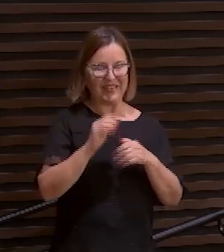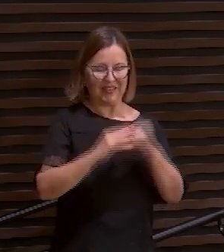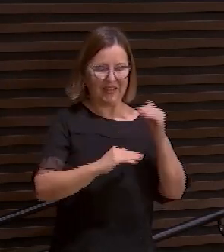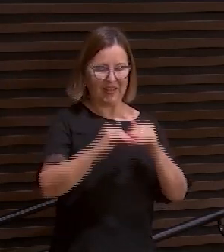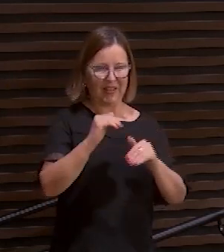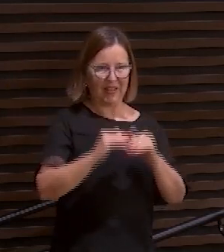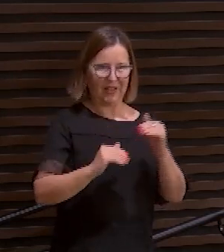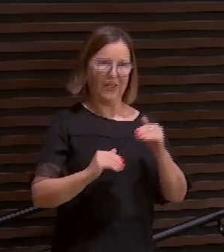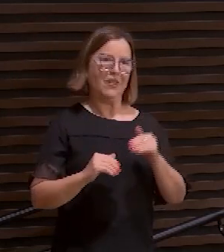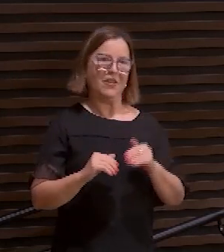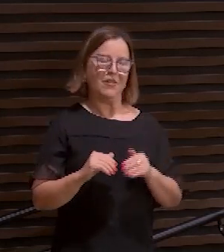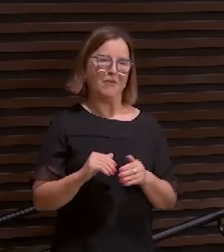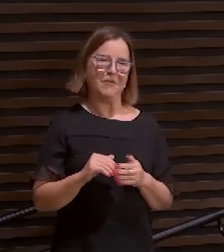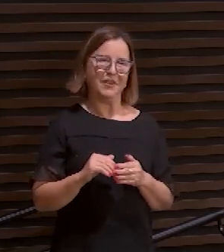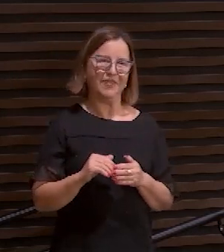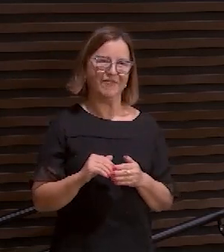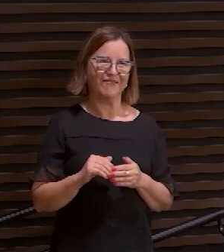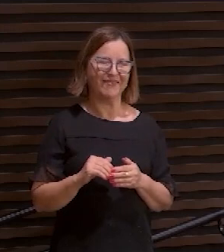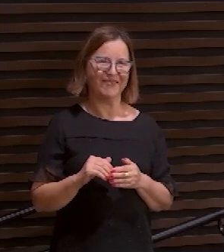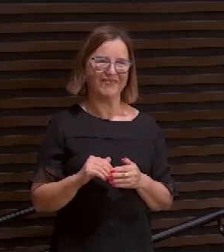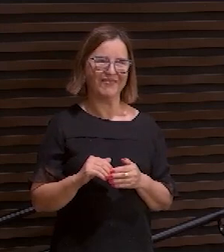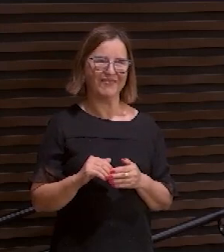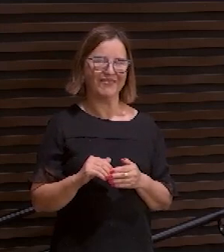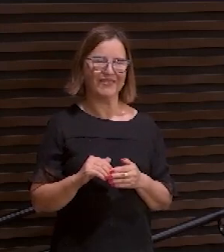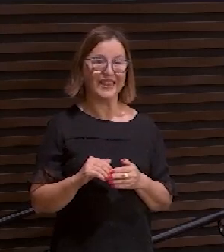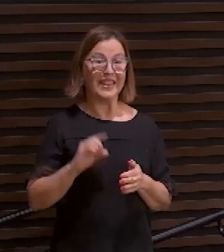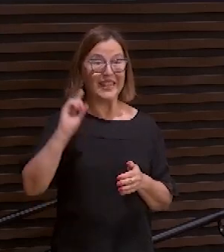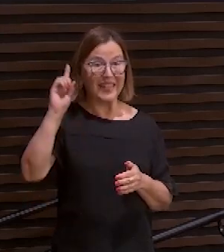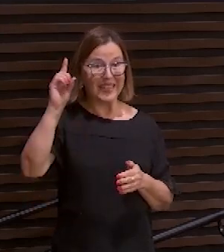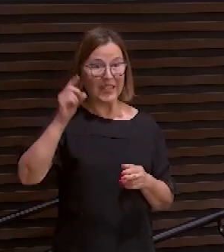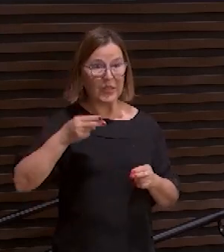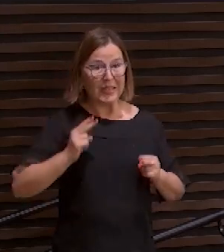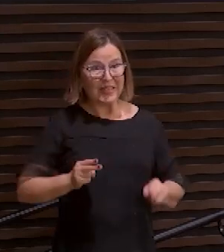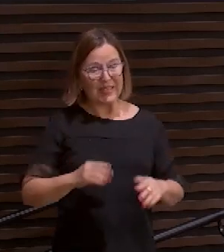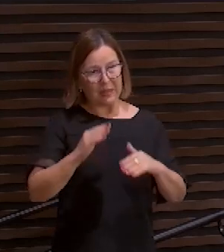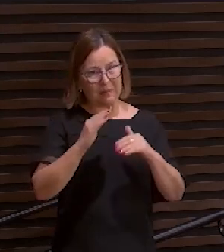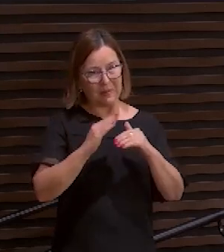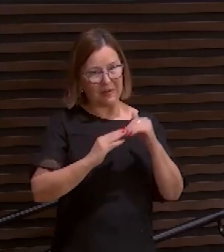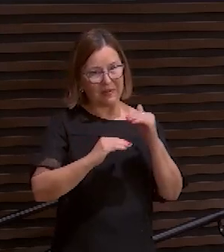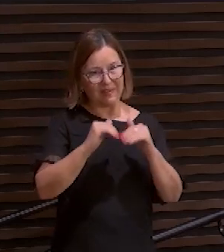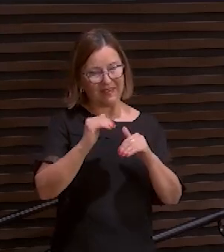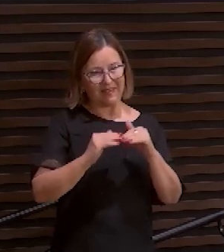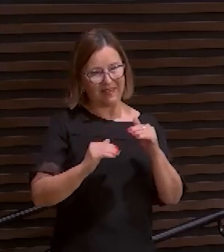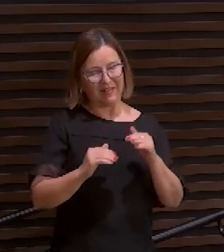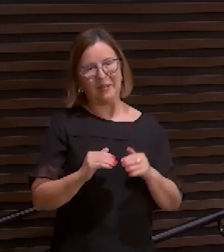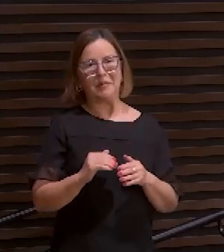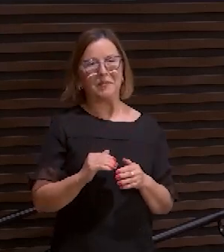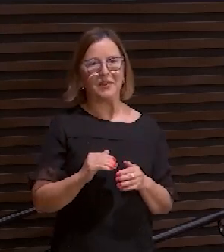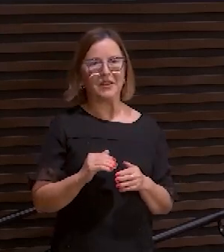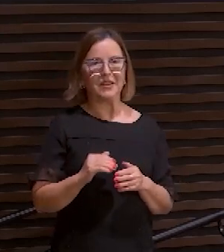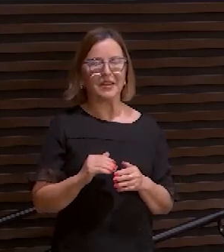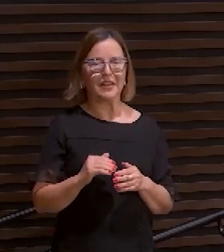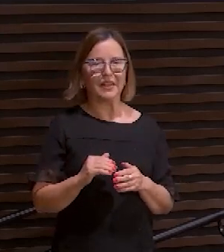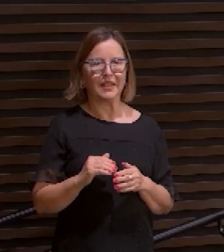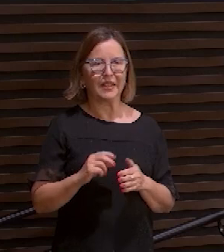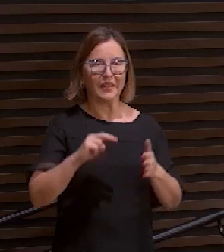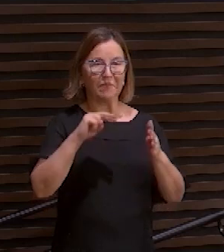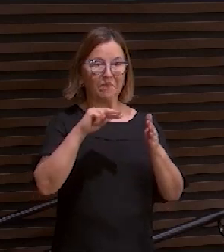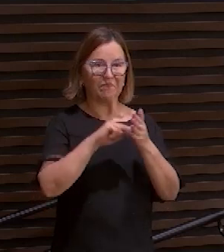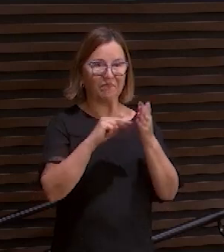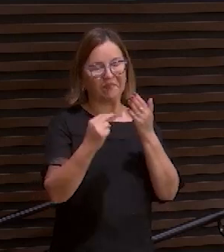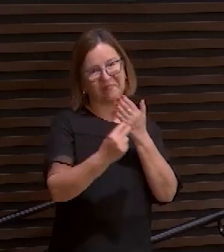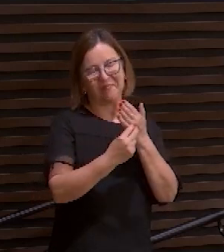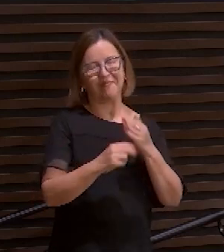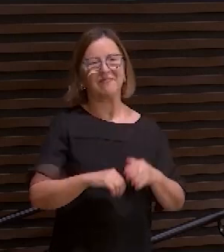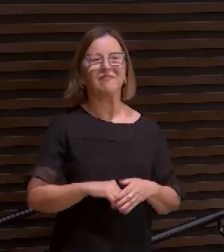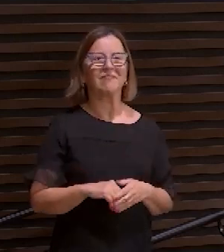no turno da noite. Ele está trabalhando na parte invisível. A fé